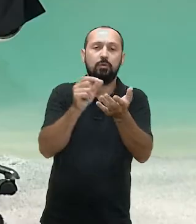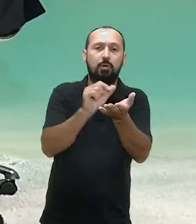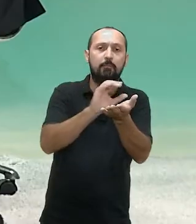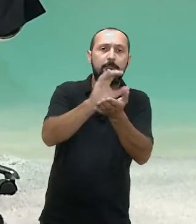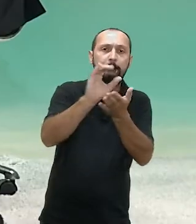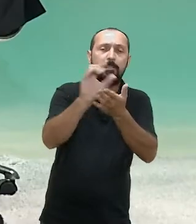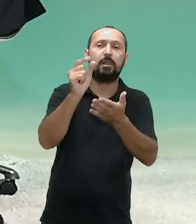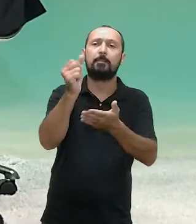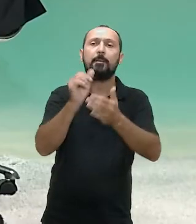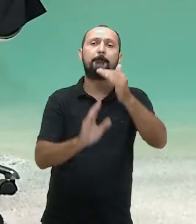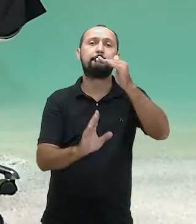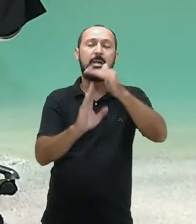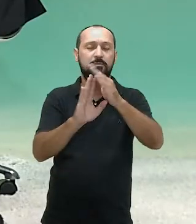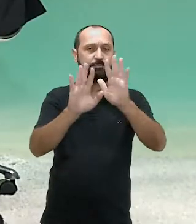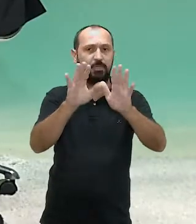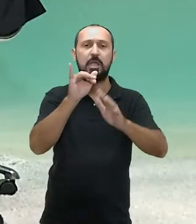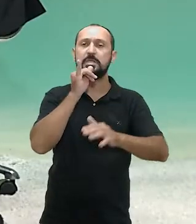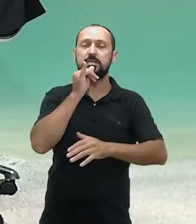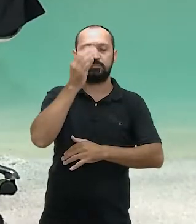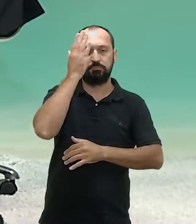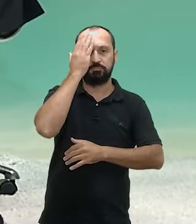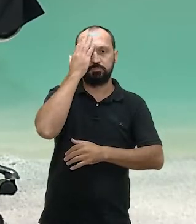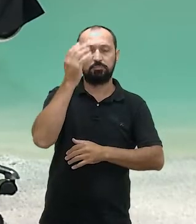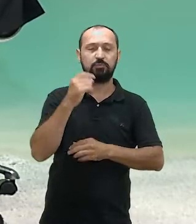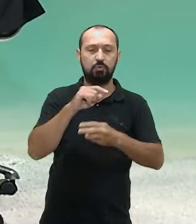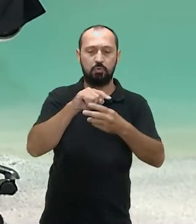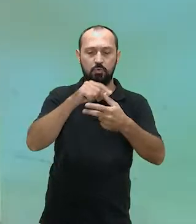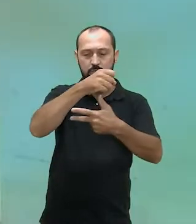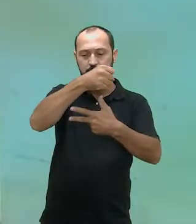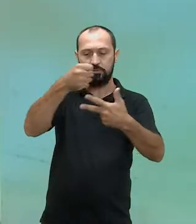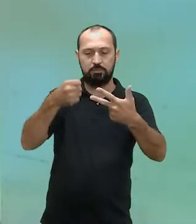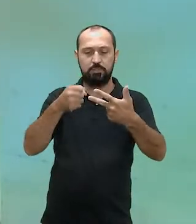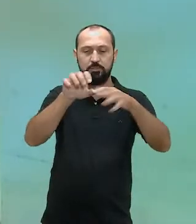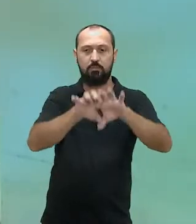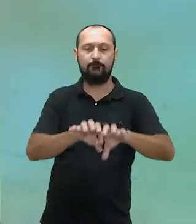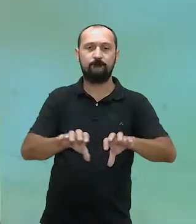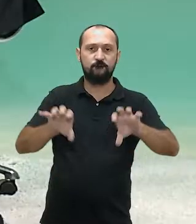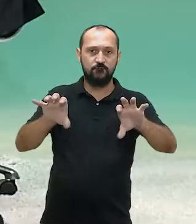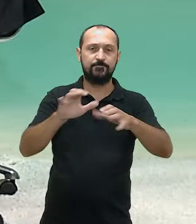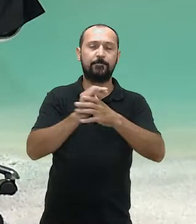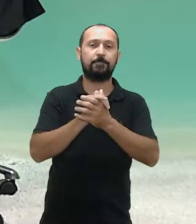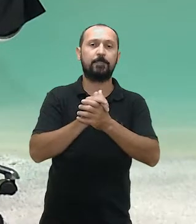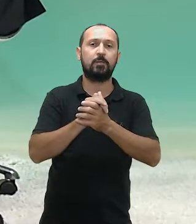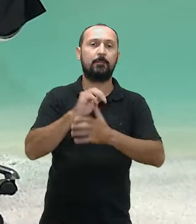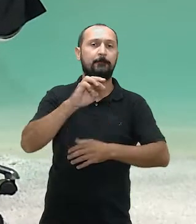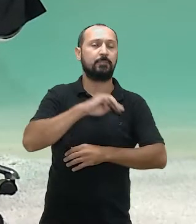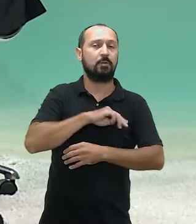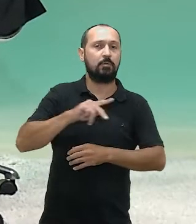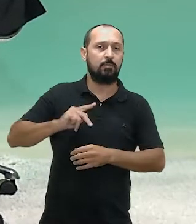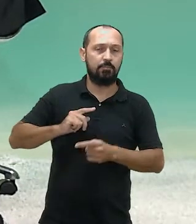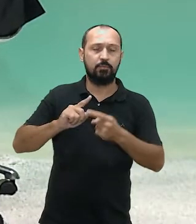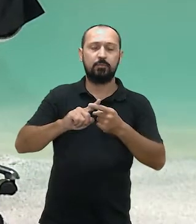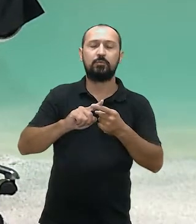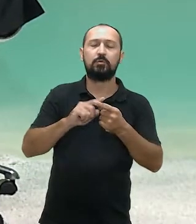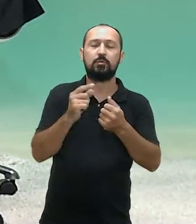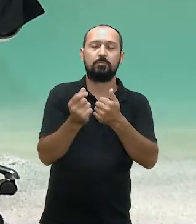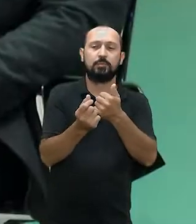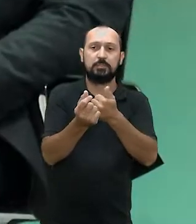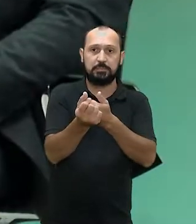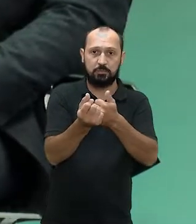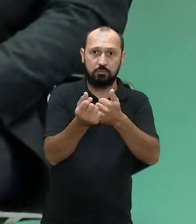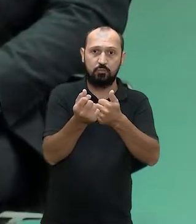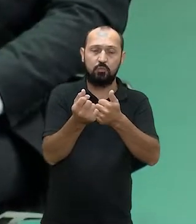limites máximos. Por exemplo, sabemos que os 3 poderes são independentes, o Ministério Público e o Tribunal de Contas eles têm